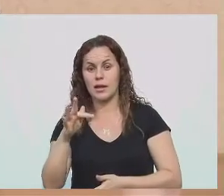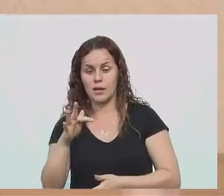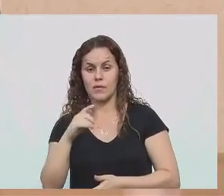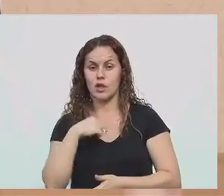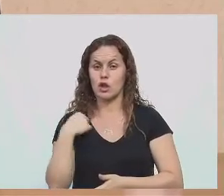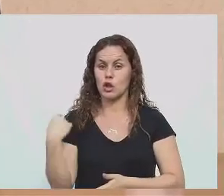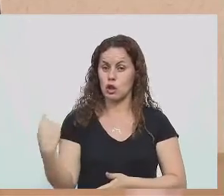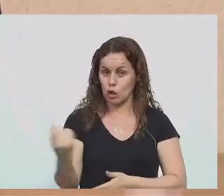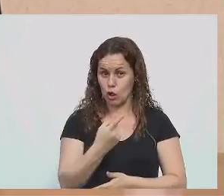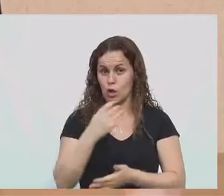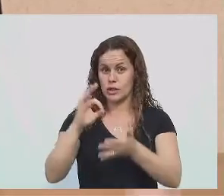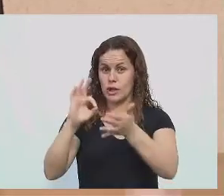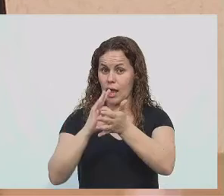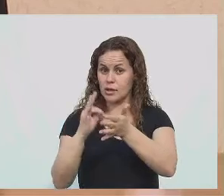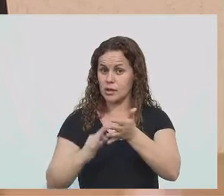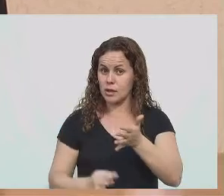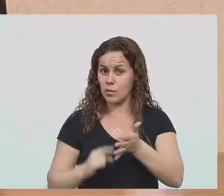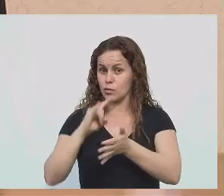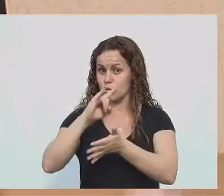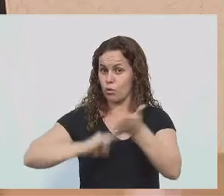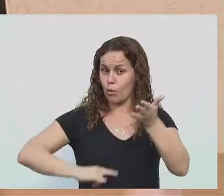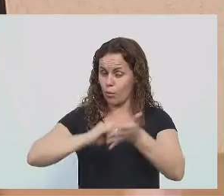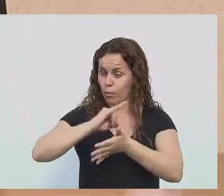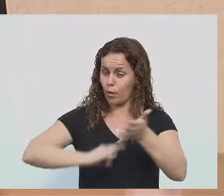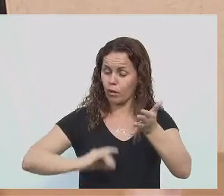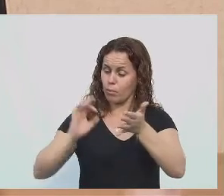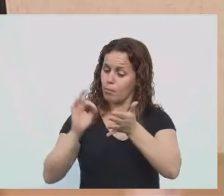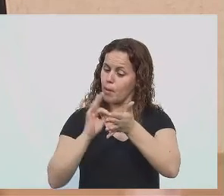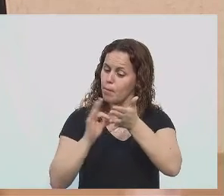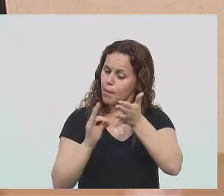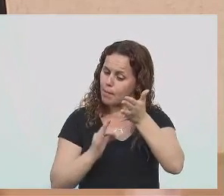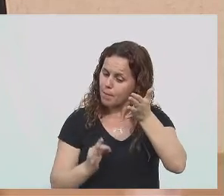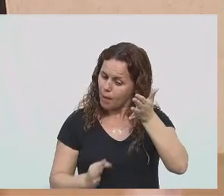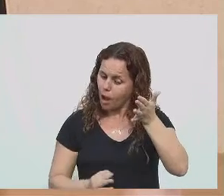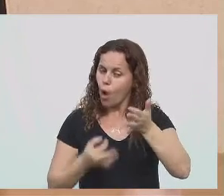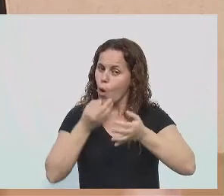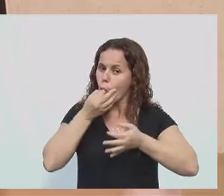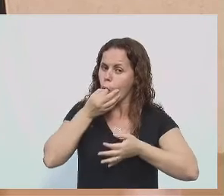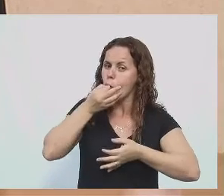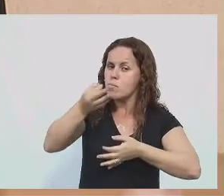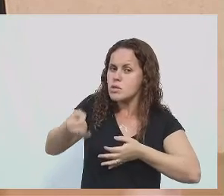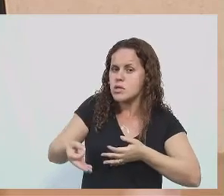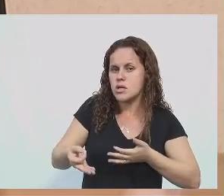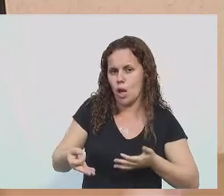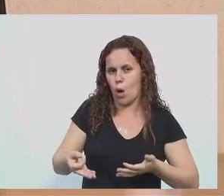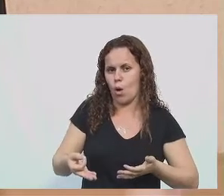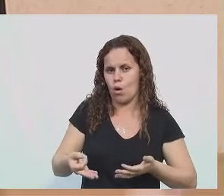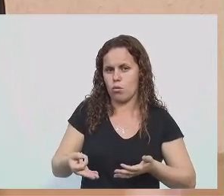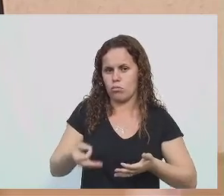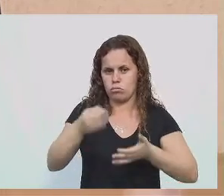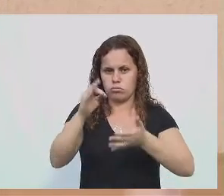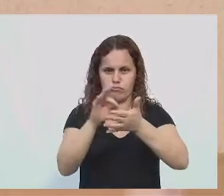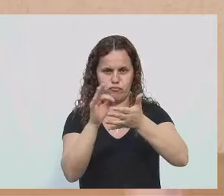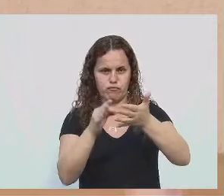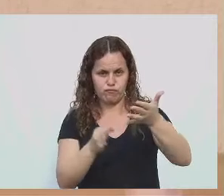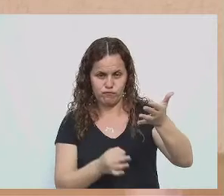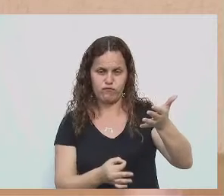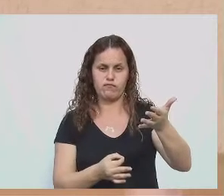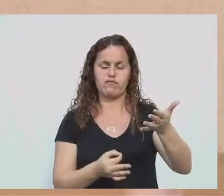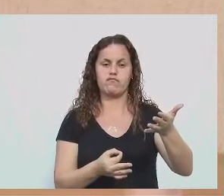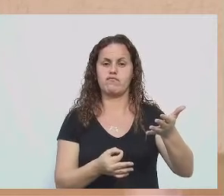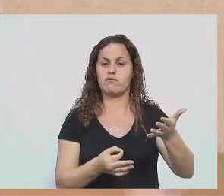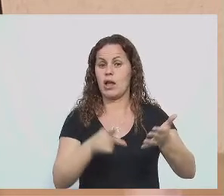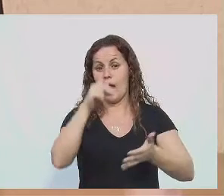nós assinamos um documento dando sugestões e que nem chegou